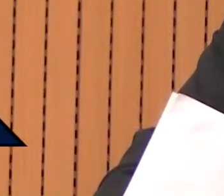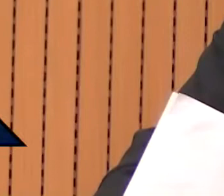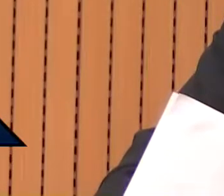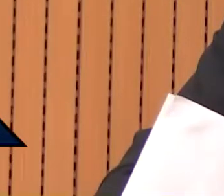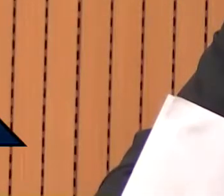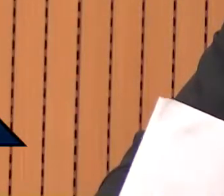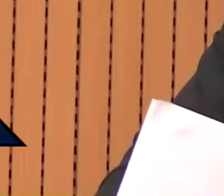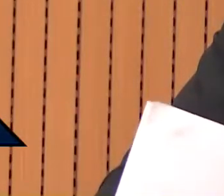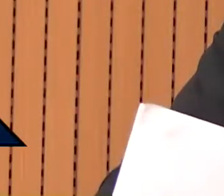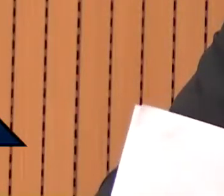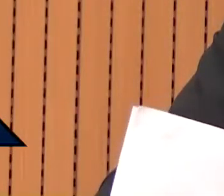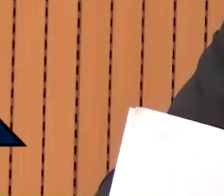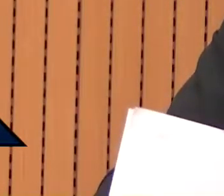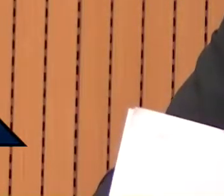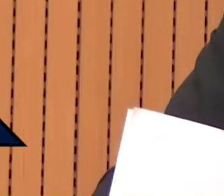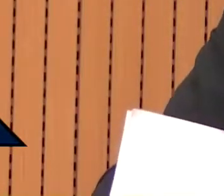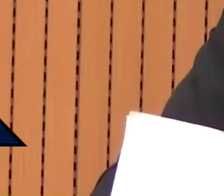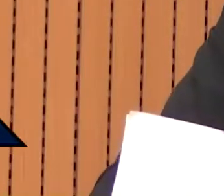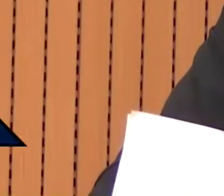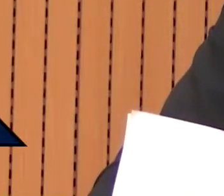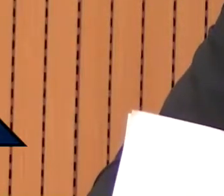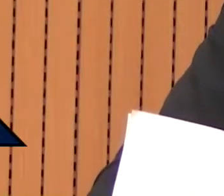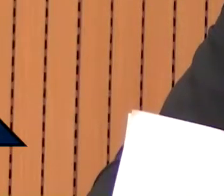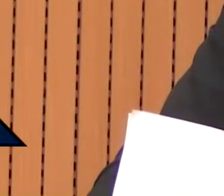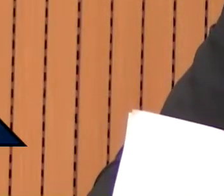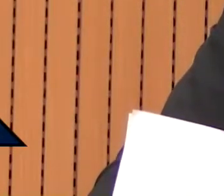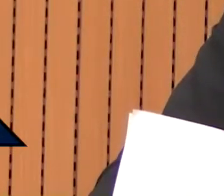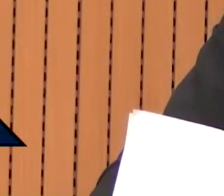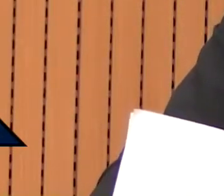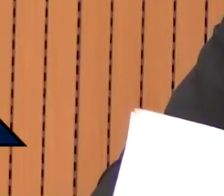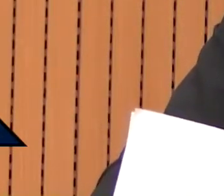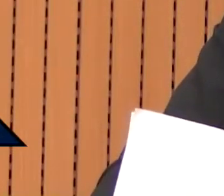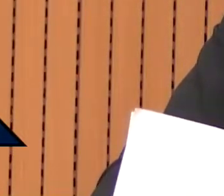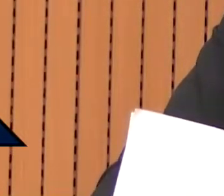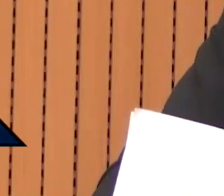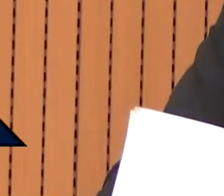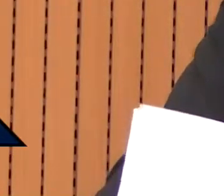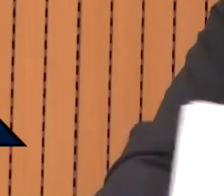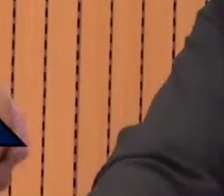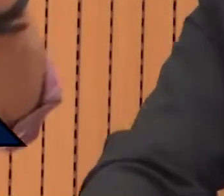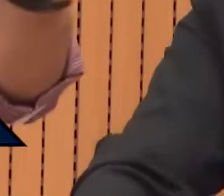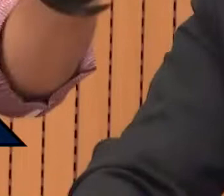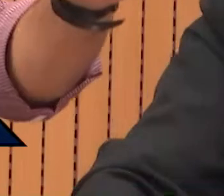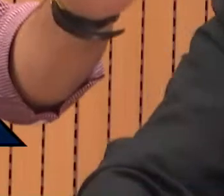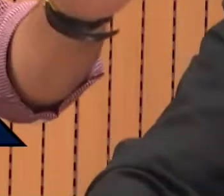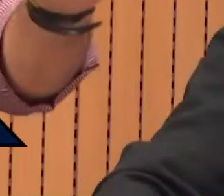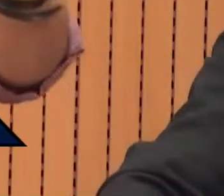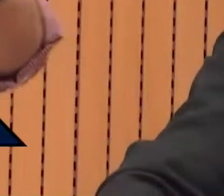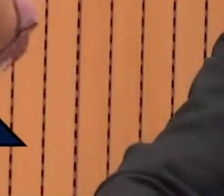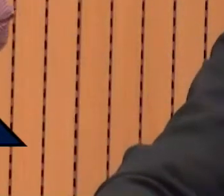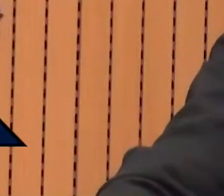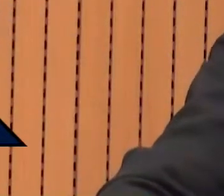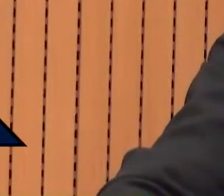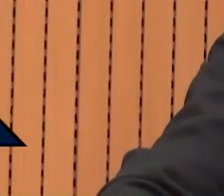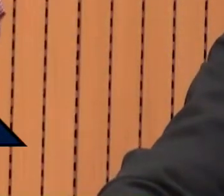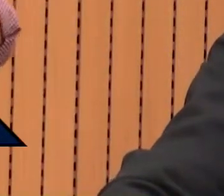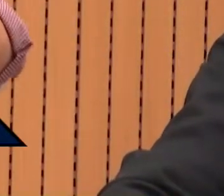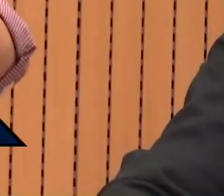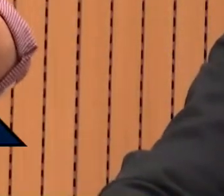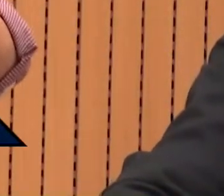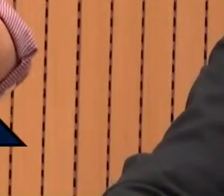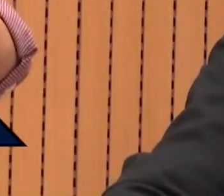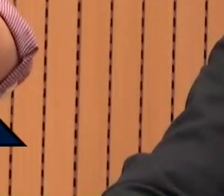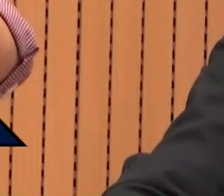maneira mais correta no próximo período, tá bom? Agradecer a presença de todas as mães, todos os pais. Agora, aqui no final, vamos já ver quem vai ser